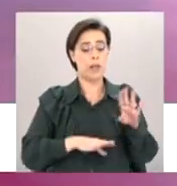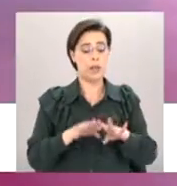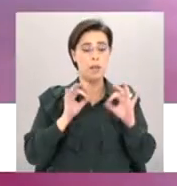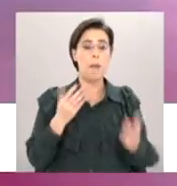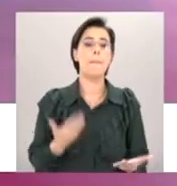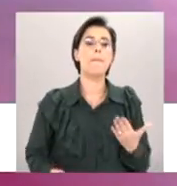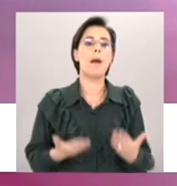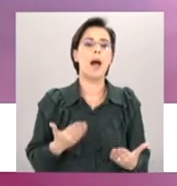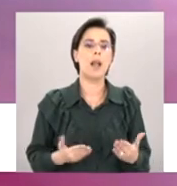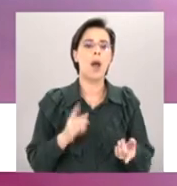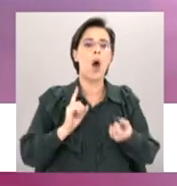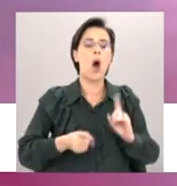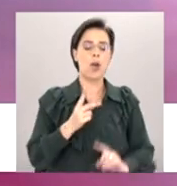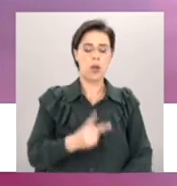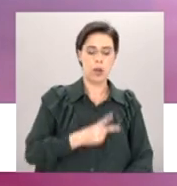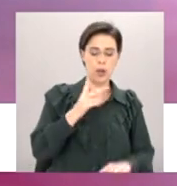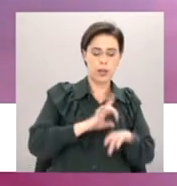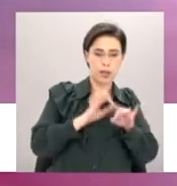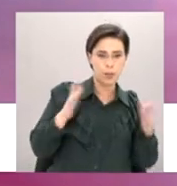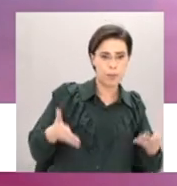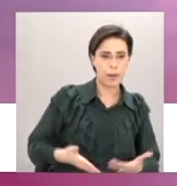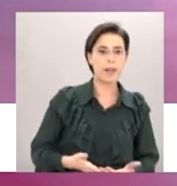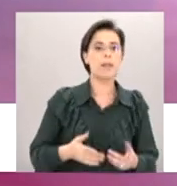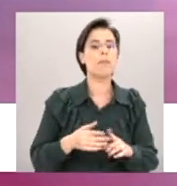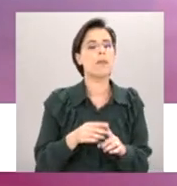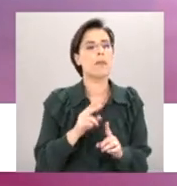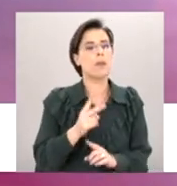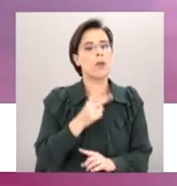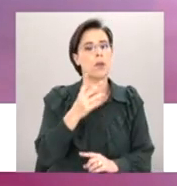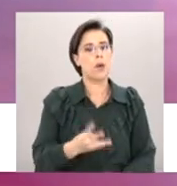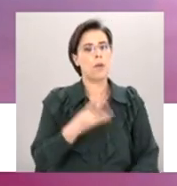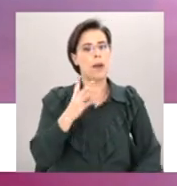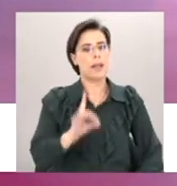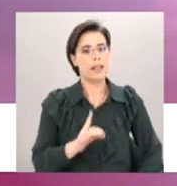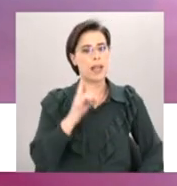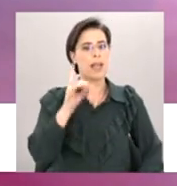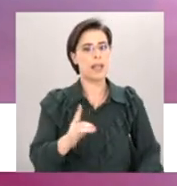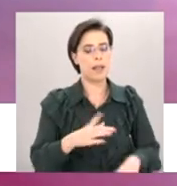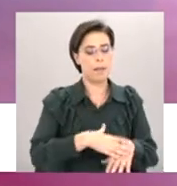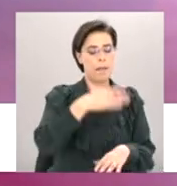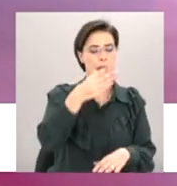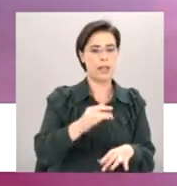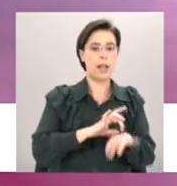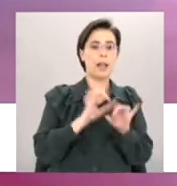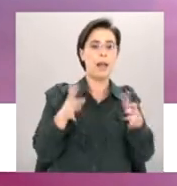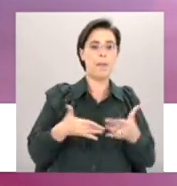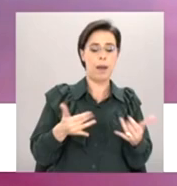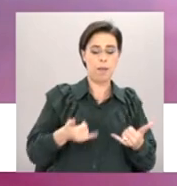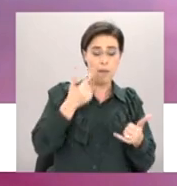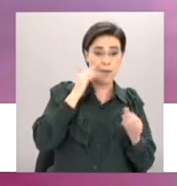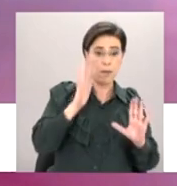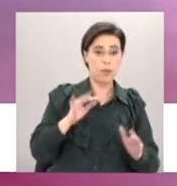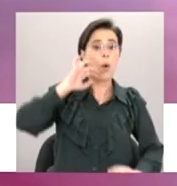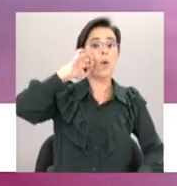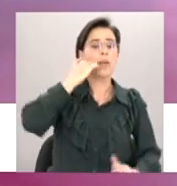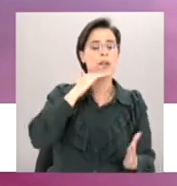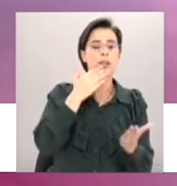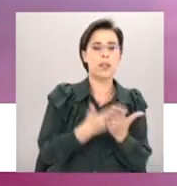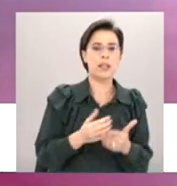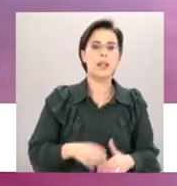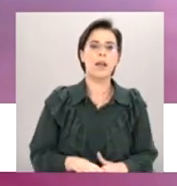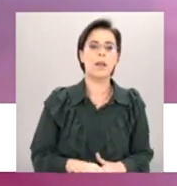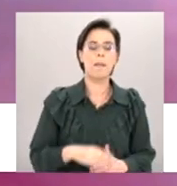fizer um balanço daquilo que foram esses dois anos para mim é e se calhar os dois ou quatro seis anos posteriores à pandemia vamos ver com os danos causados